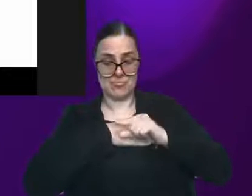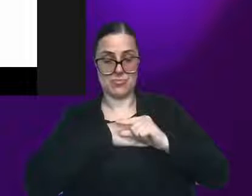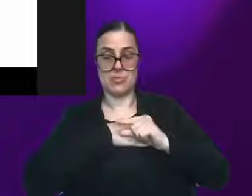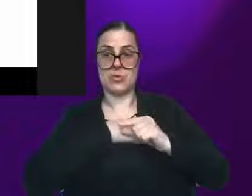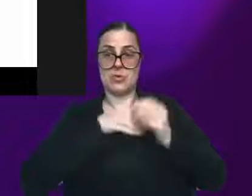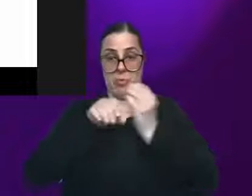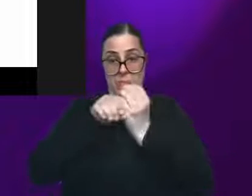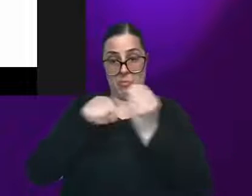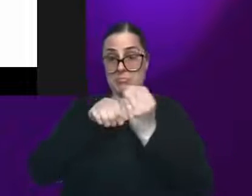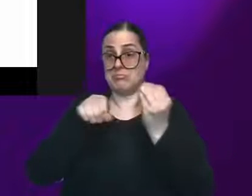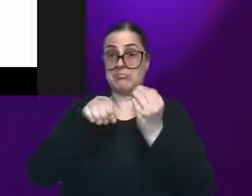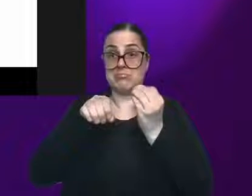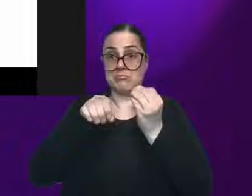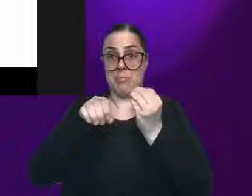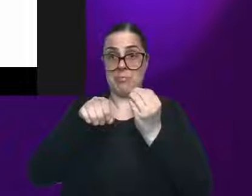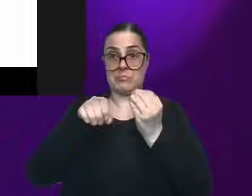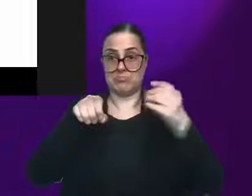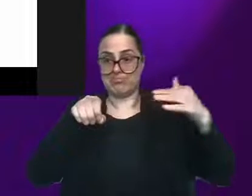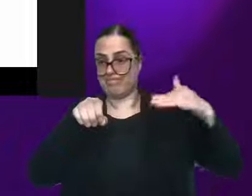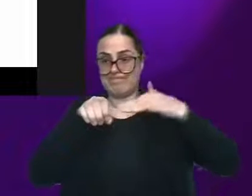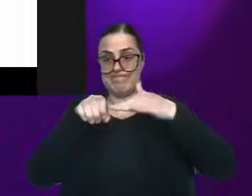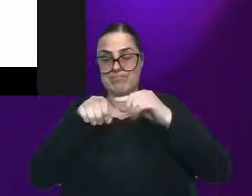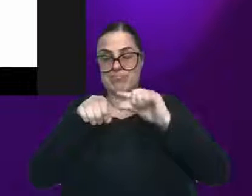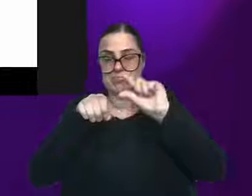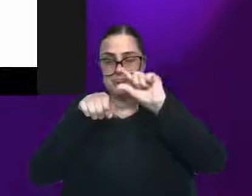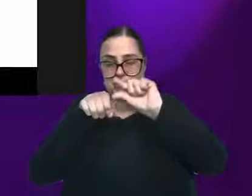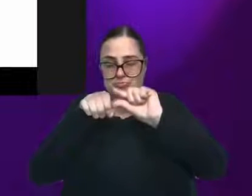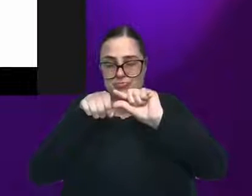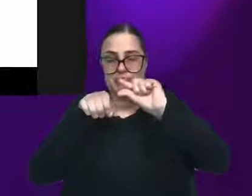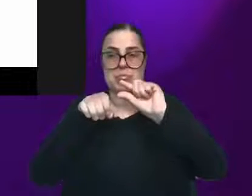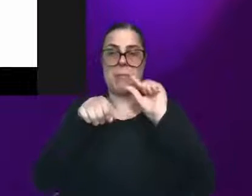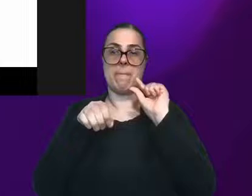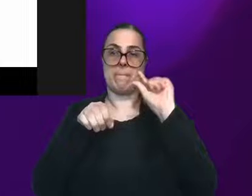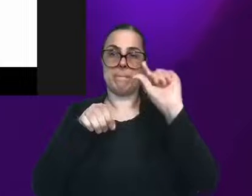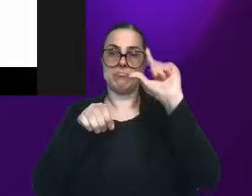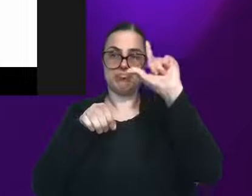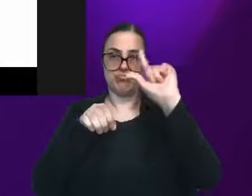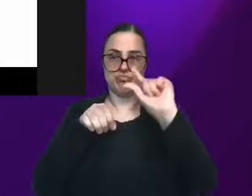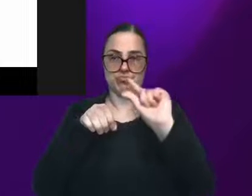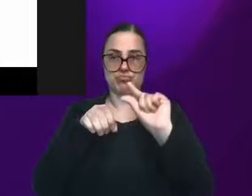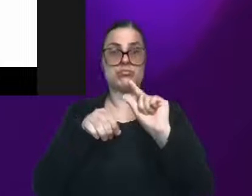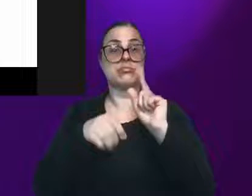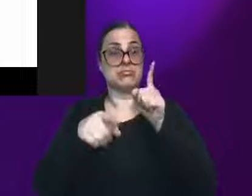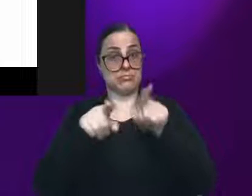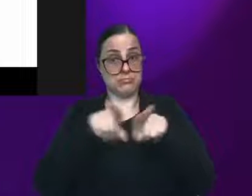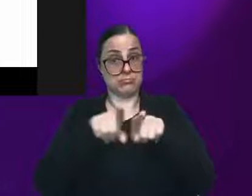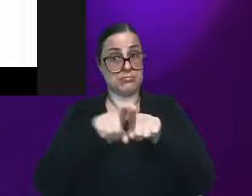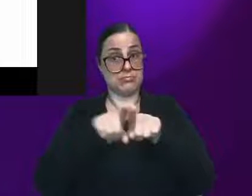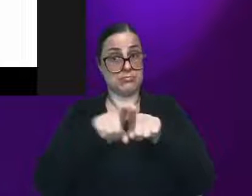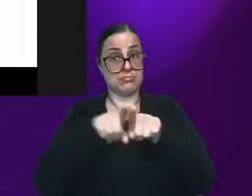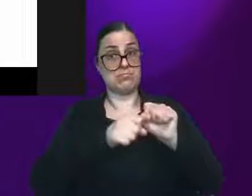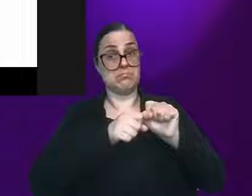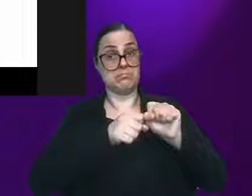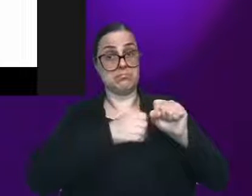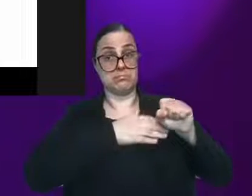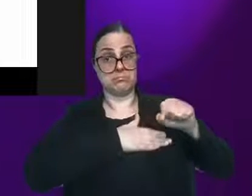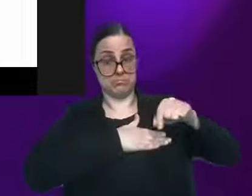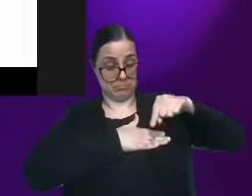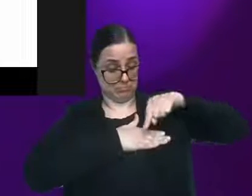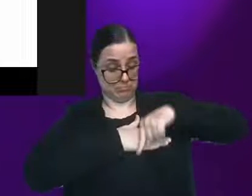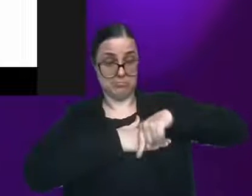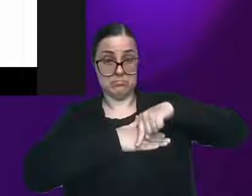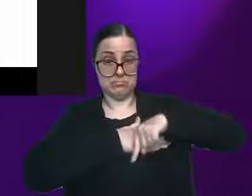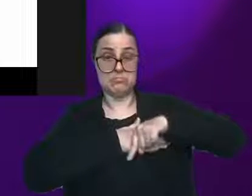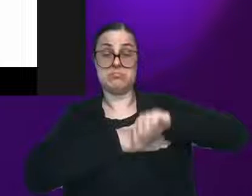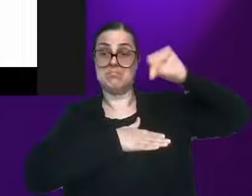termos macro, a gente, no estado de congestão, pode ter compressão da veia renal, então, um outro fator